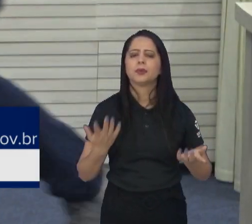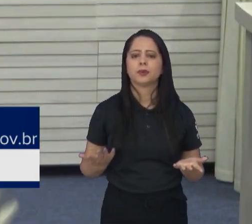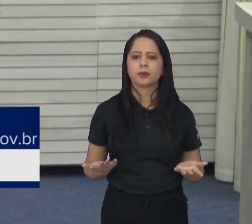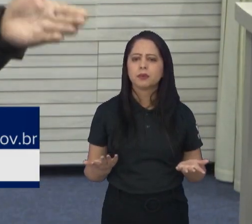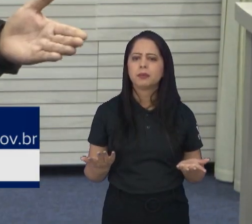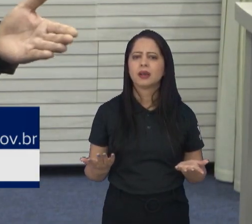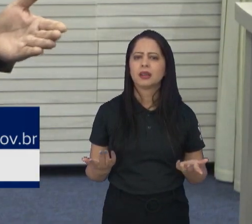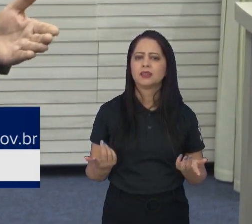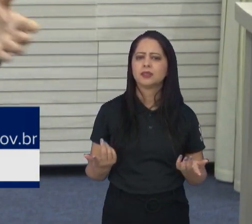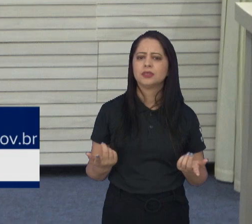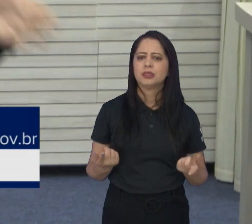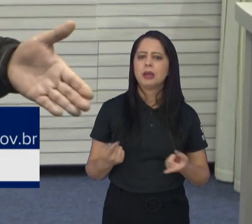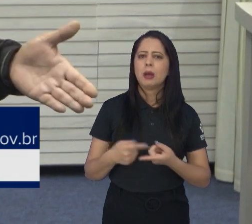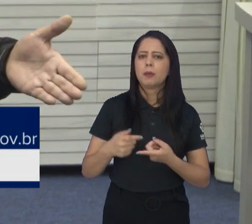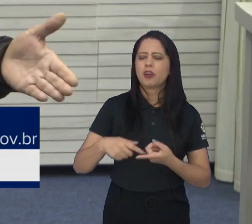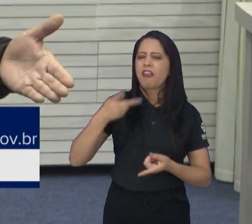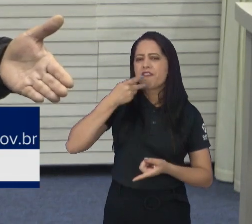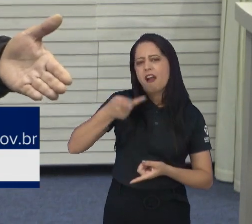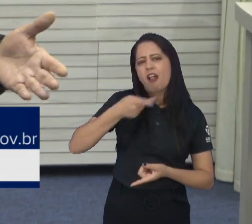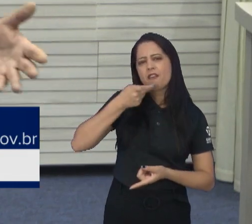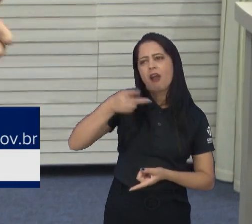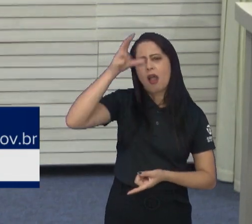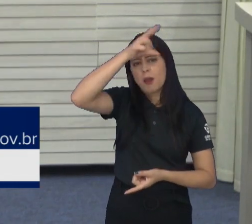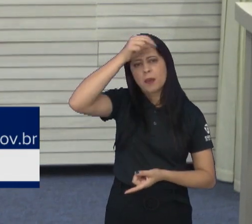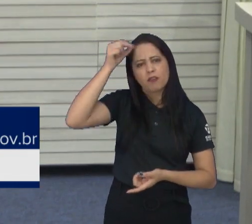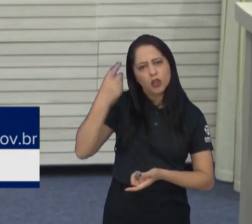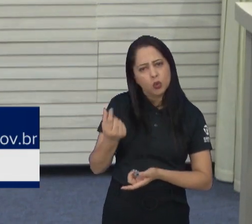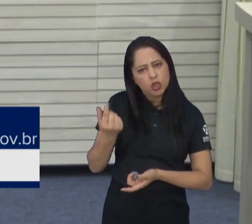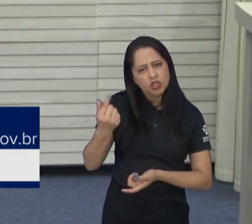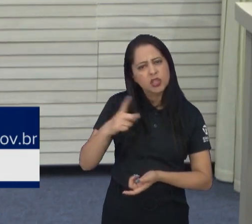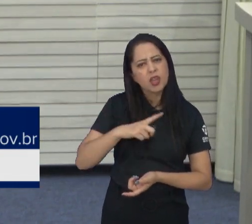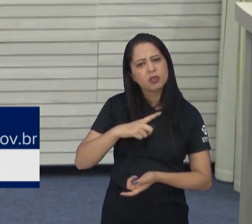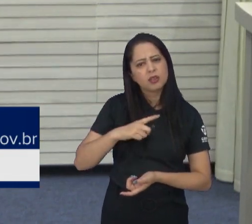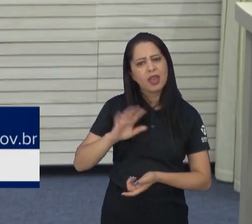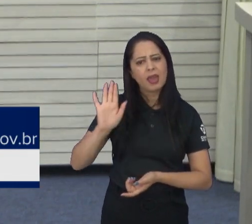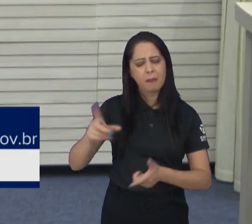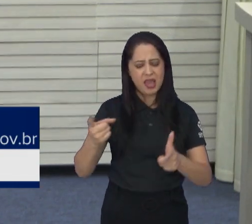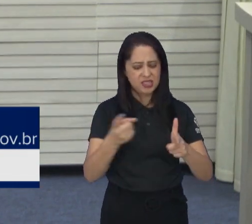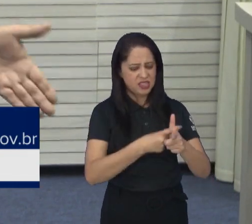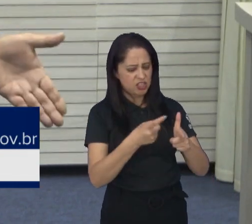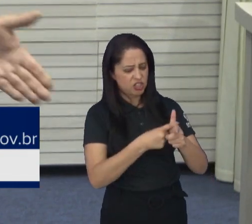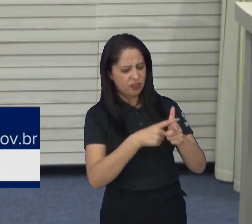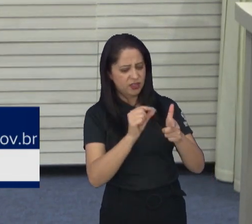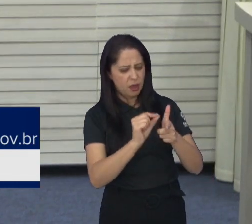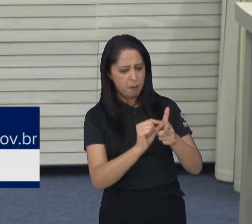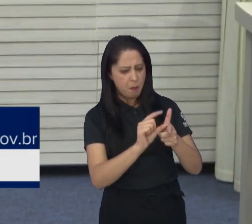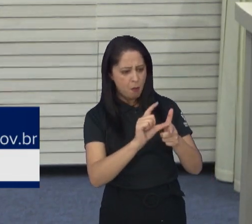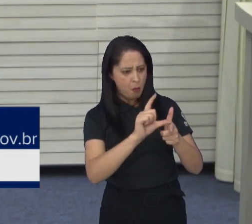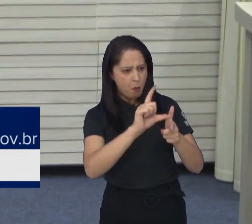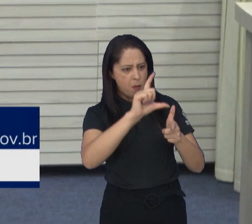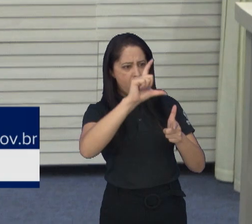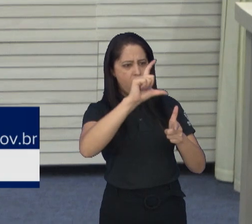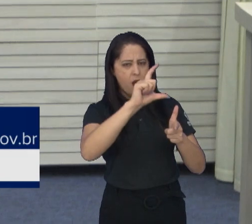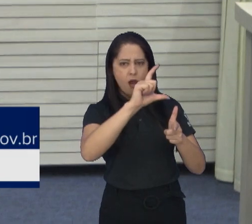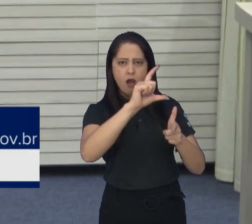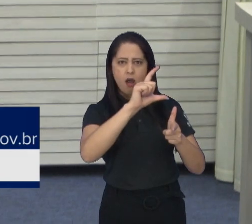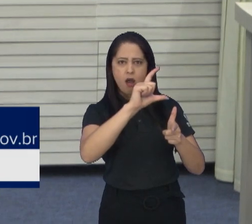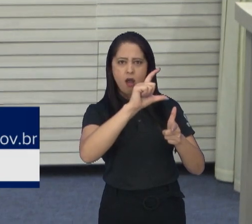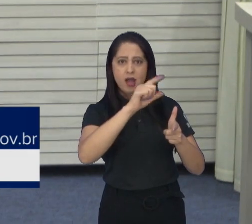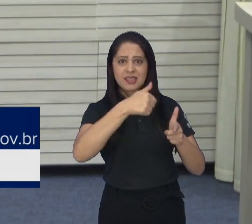esse dizer que tem dinheiro. A dívida da prefeitura, que fechou em 2022, é